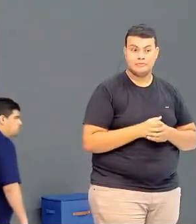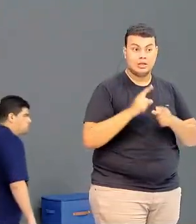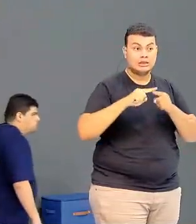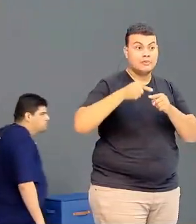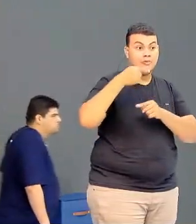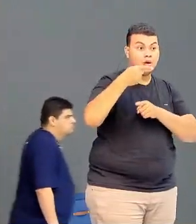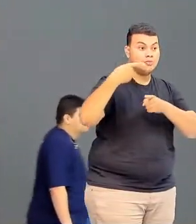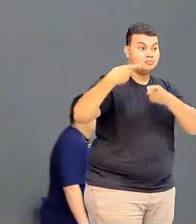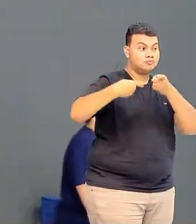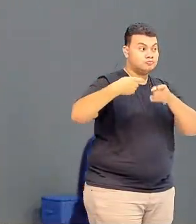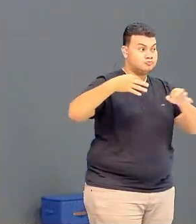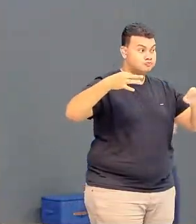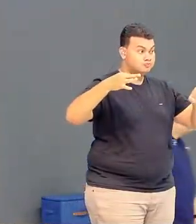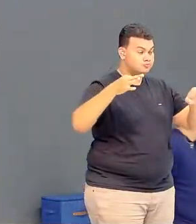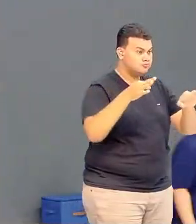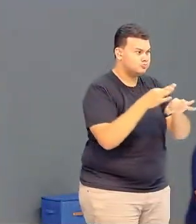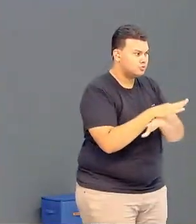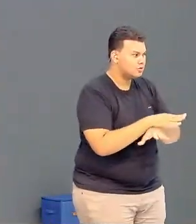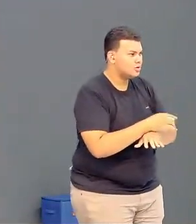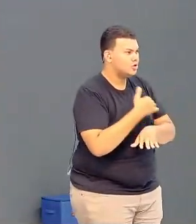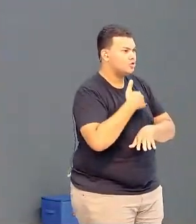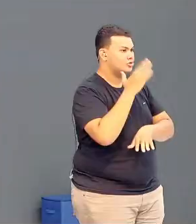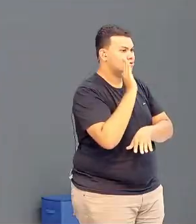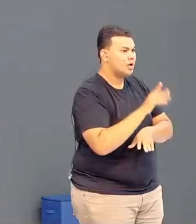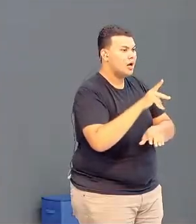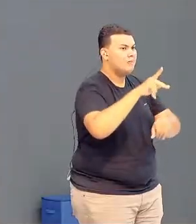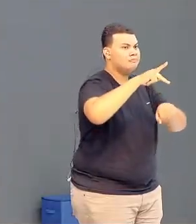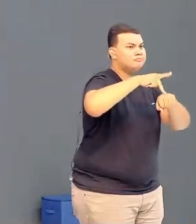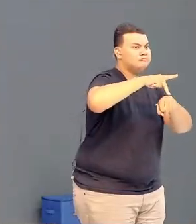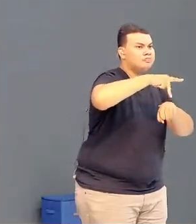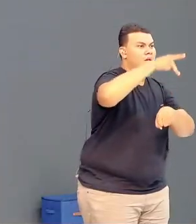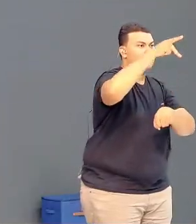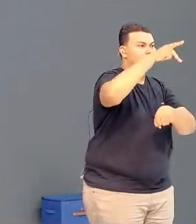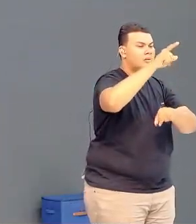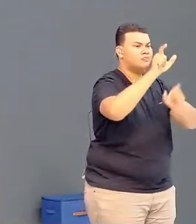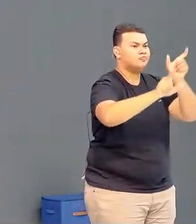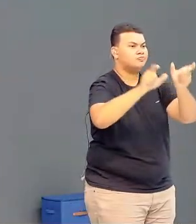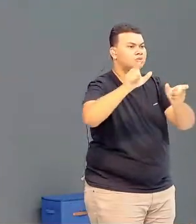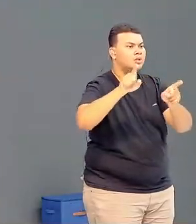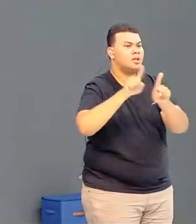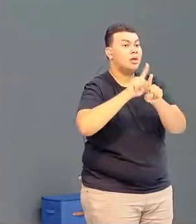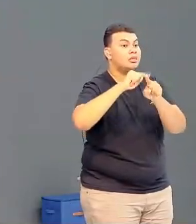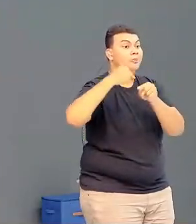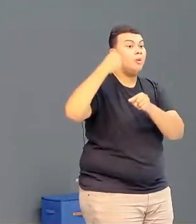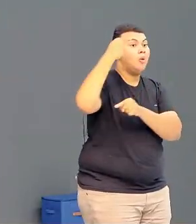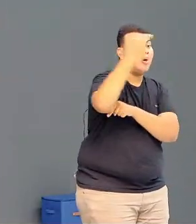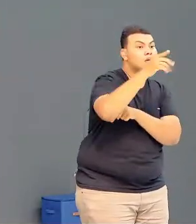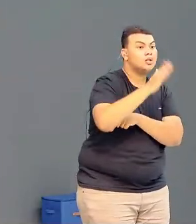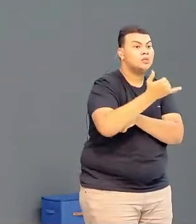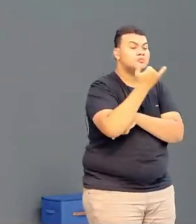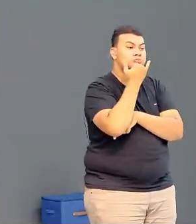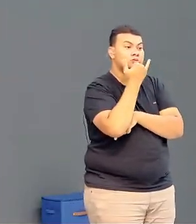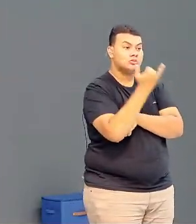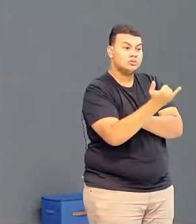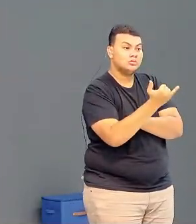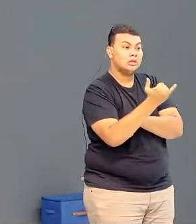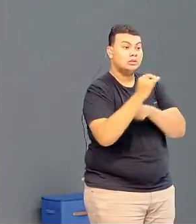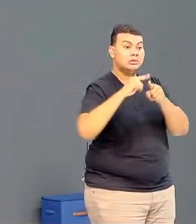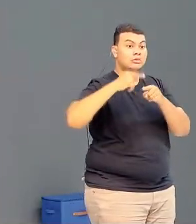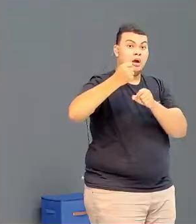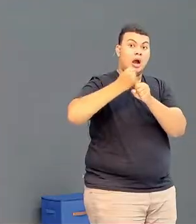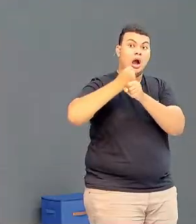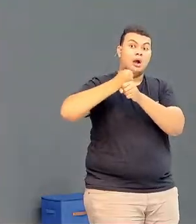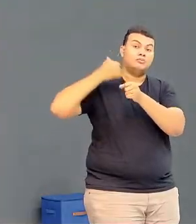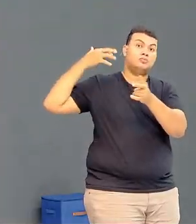Depois que a guerra terminou, houveram sanções para os países, Depois houve perdão. E durante muito tempo os